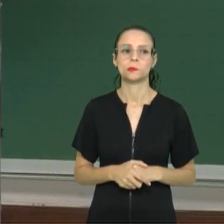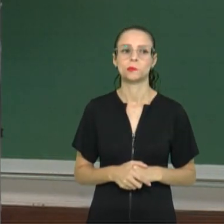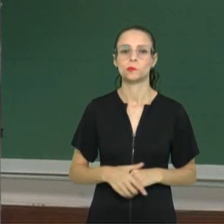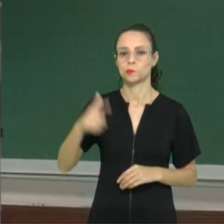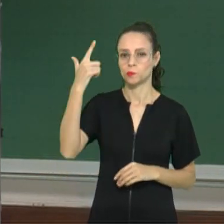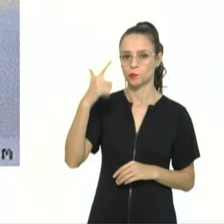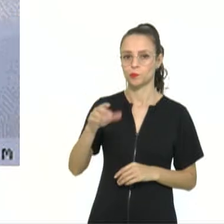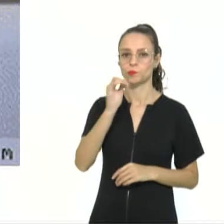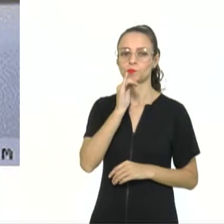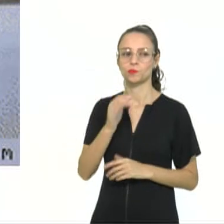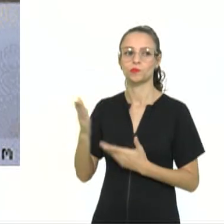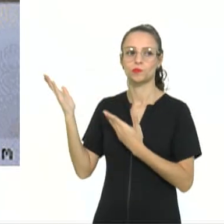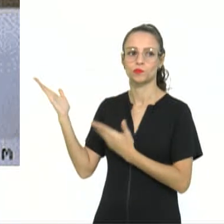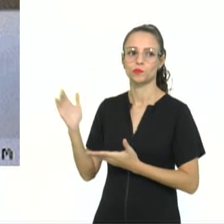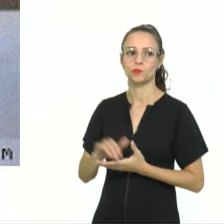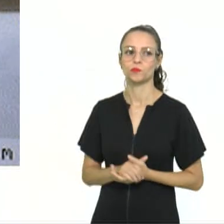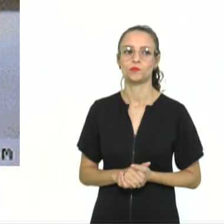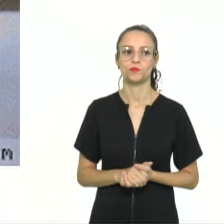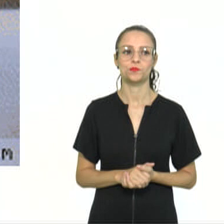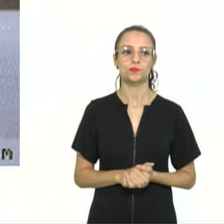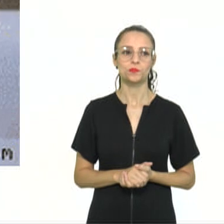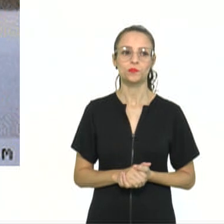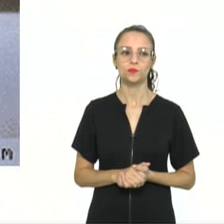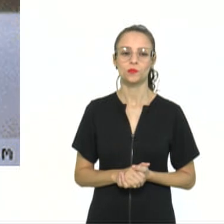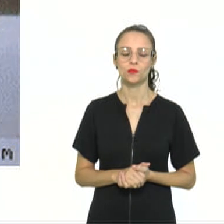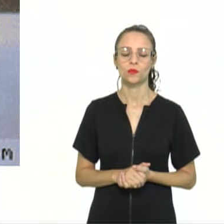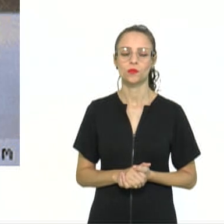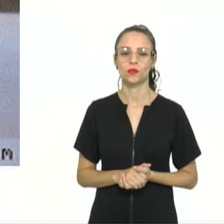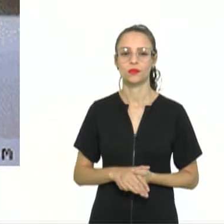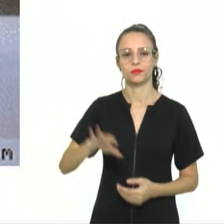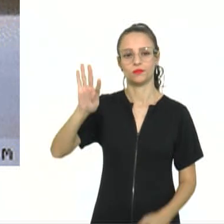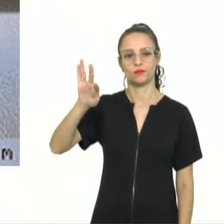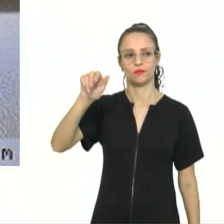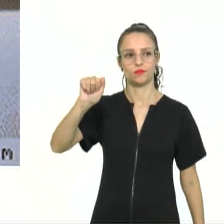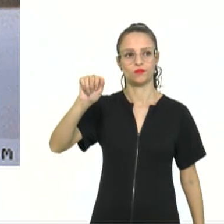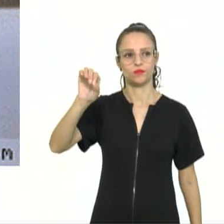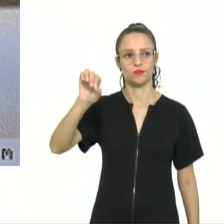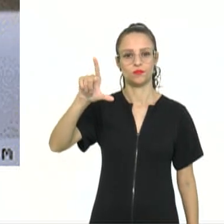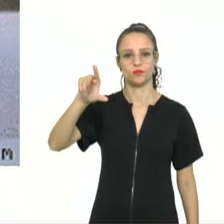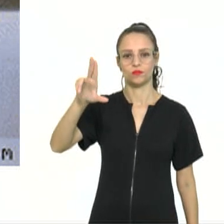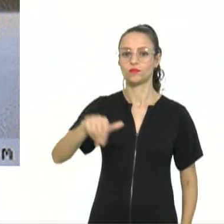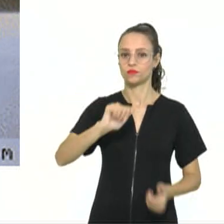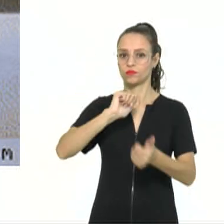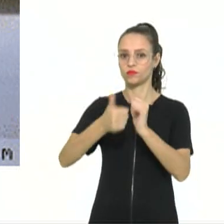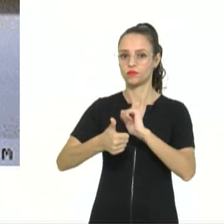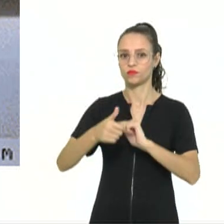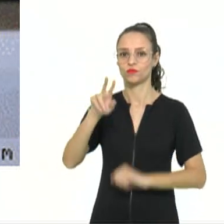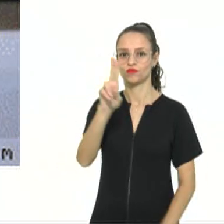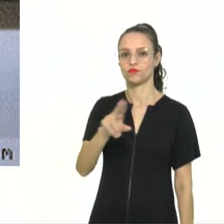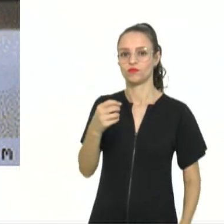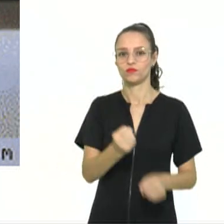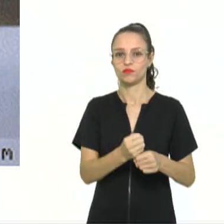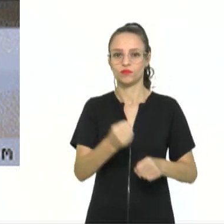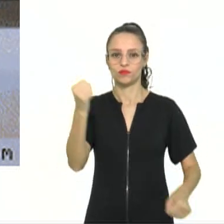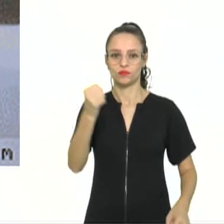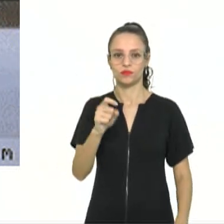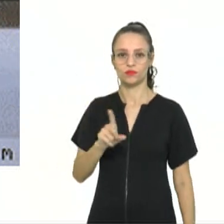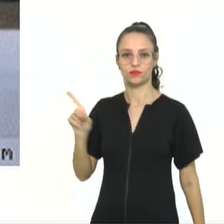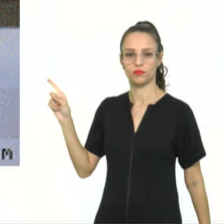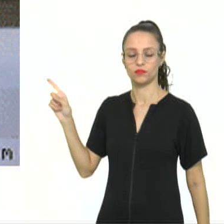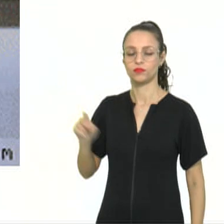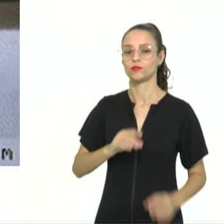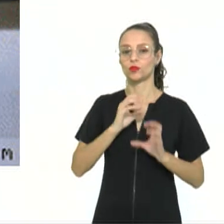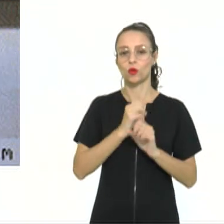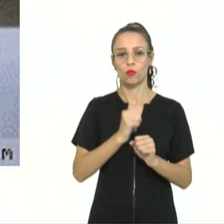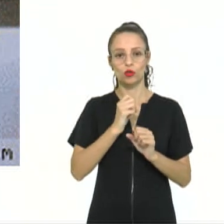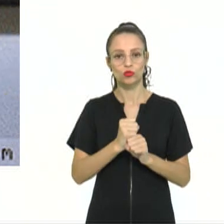Mas que animação que representa o taolô esportivo, né? Dessa vez utilizando de bastão para a apresentação. Aí a pontuação